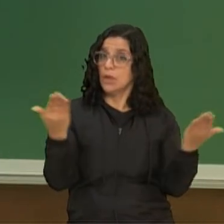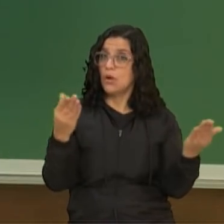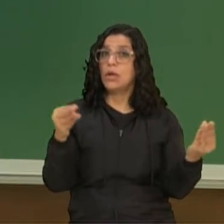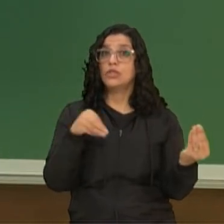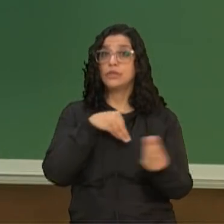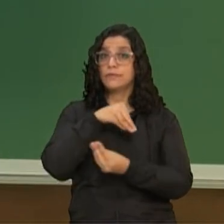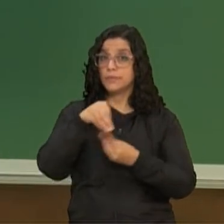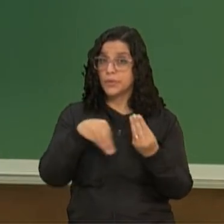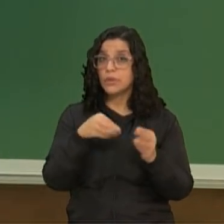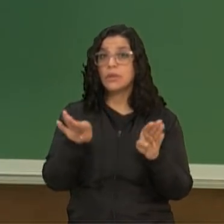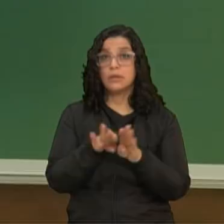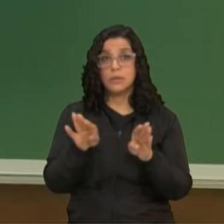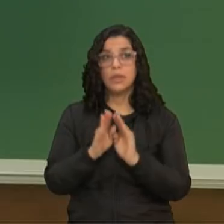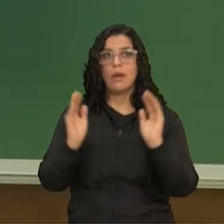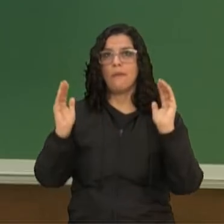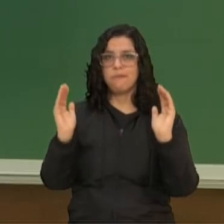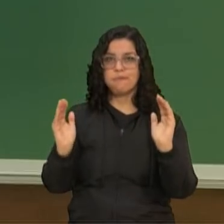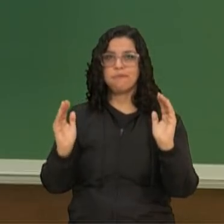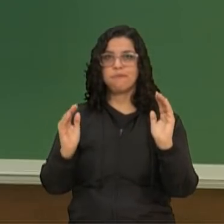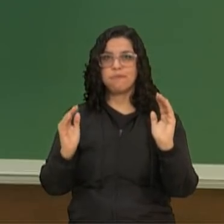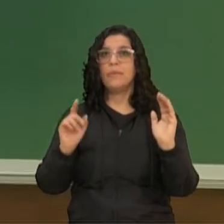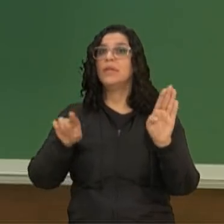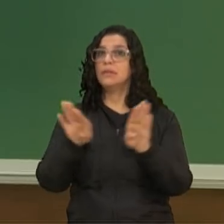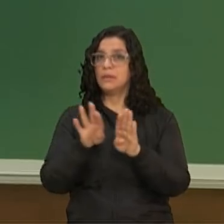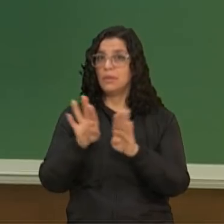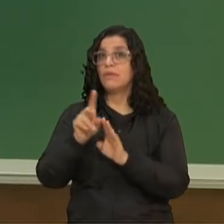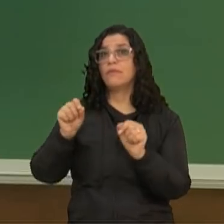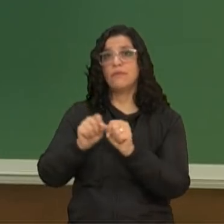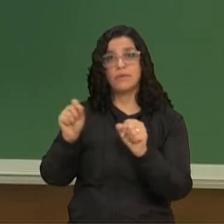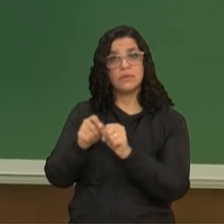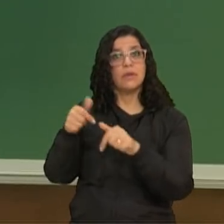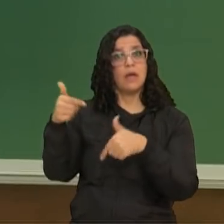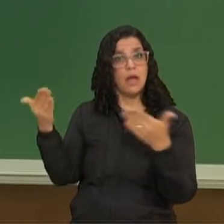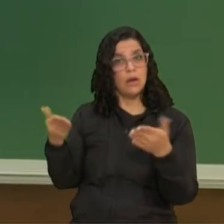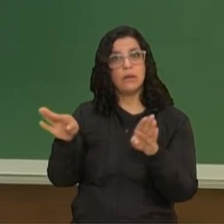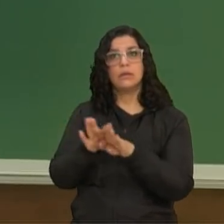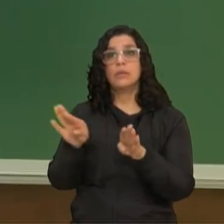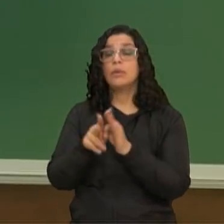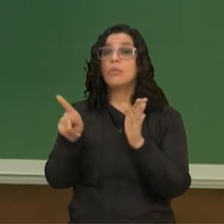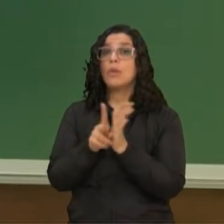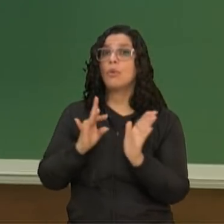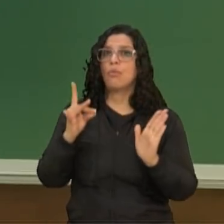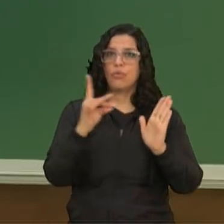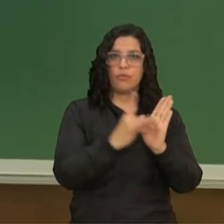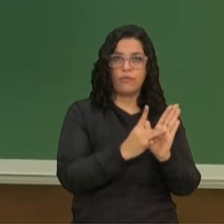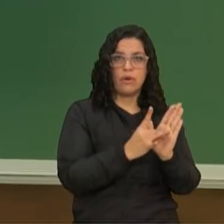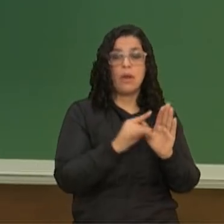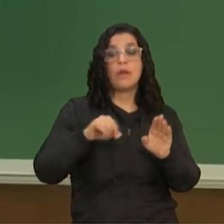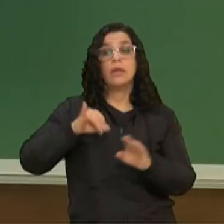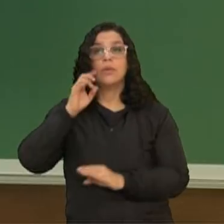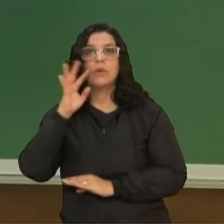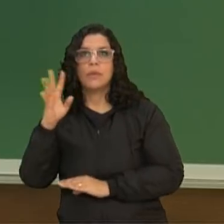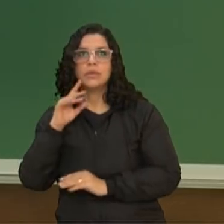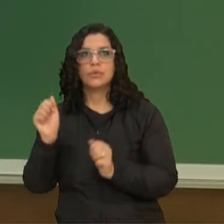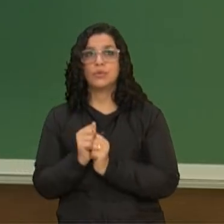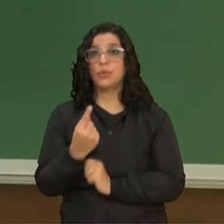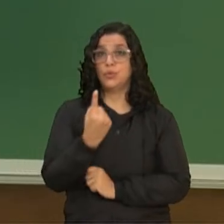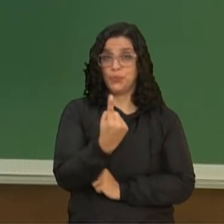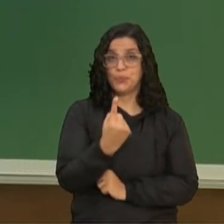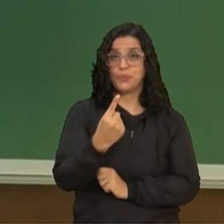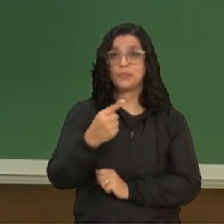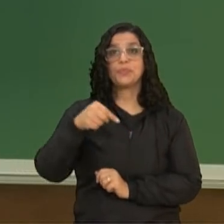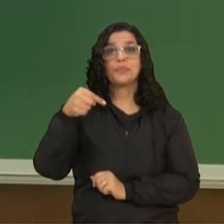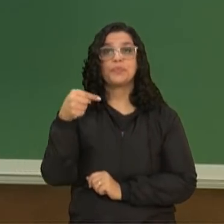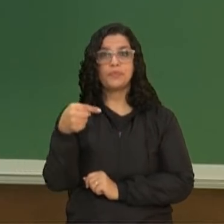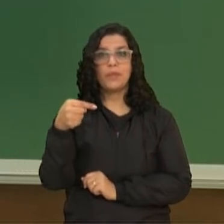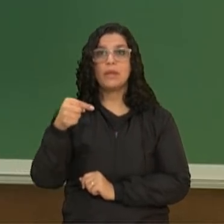gente, usando o produto notável, a gente consegue trabalhar também a parte real. Porque aqui nós temos a parte real, o 1, e